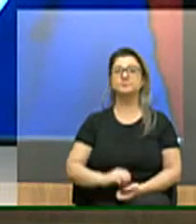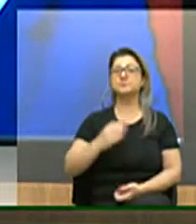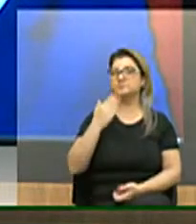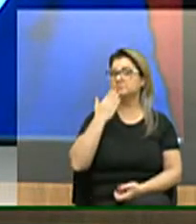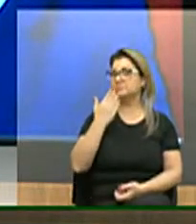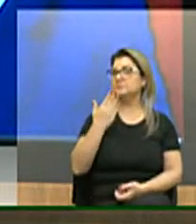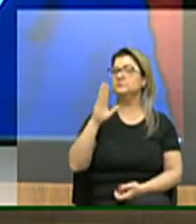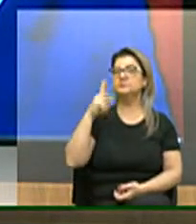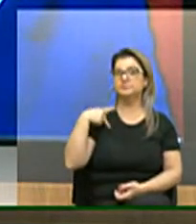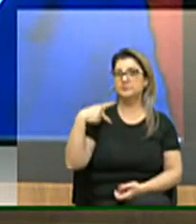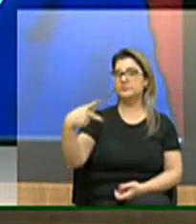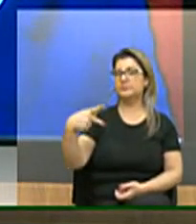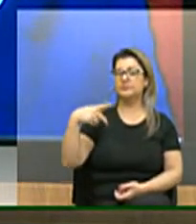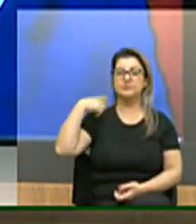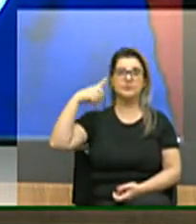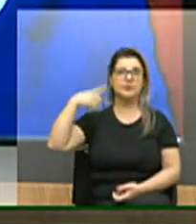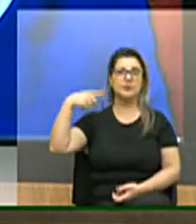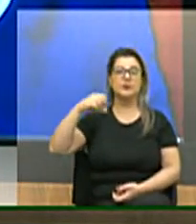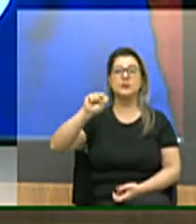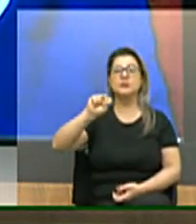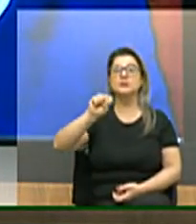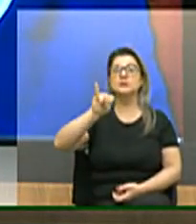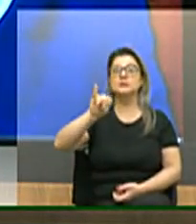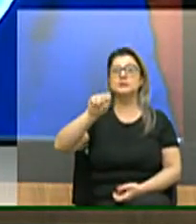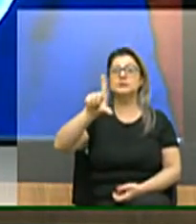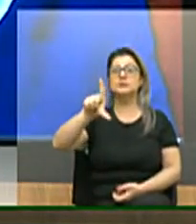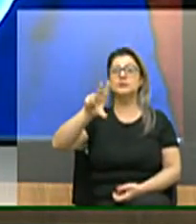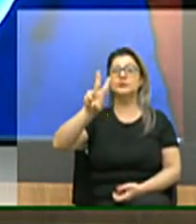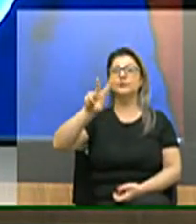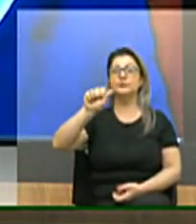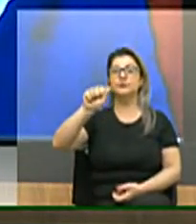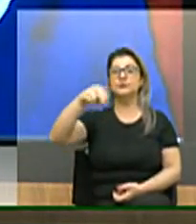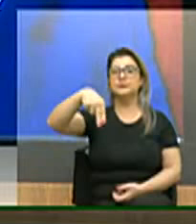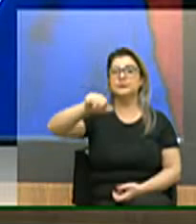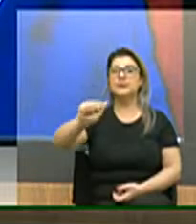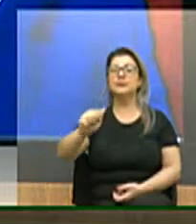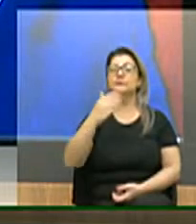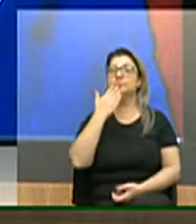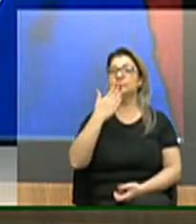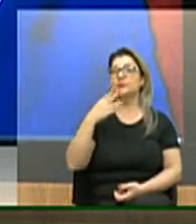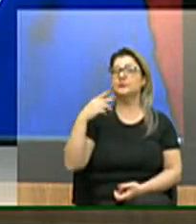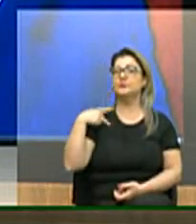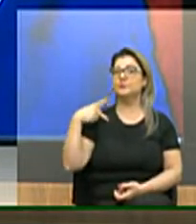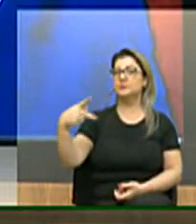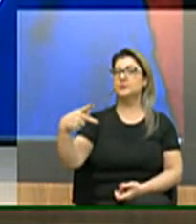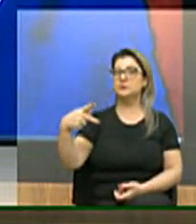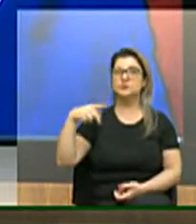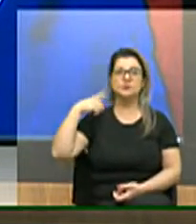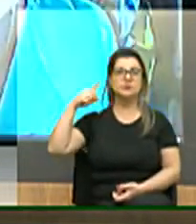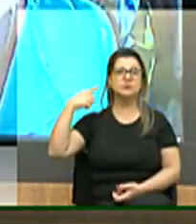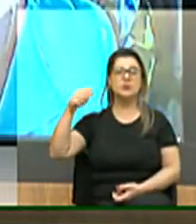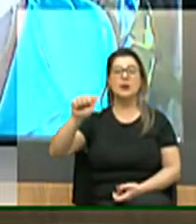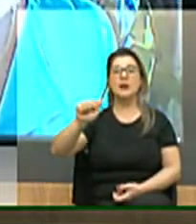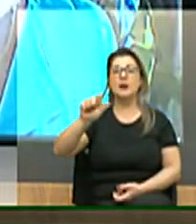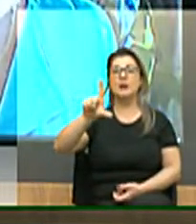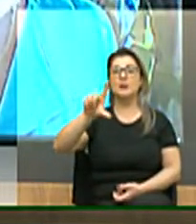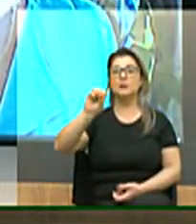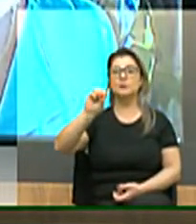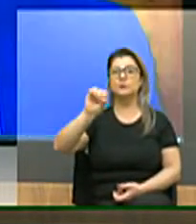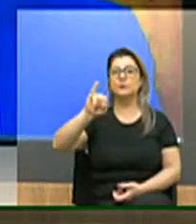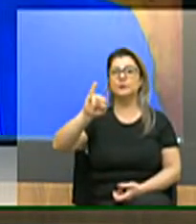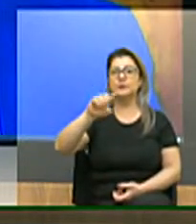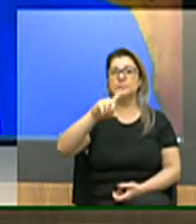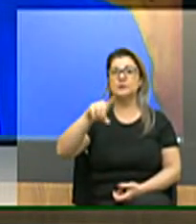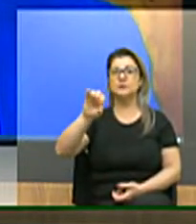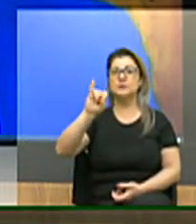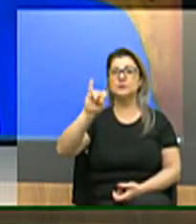Favorável, presidente. Deputada Silvana Covatti. Favorável, presidente. Deputado Aloysio Plasma.